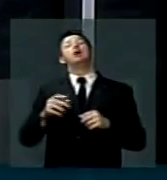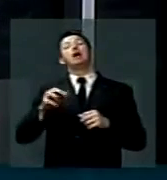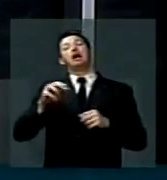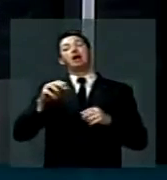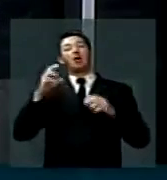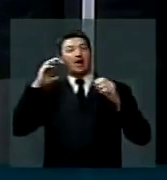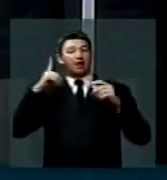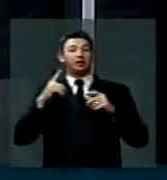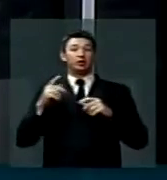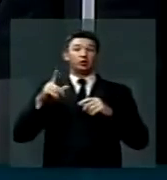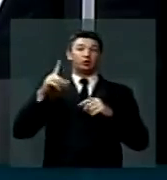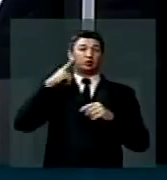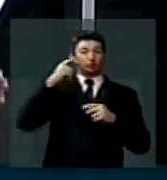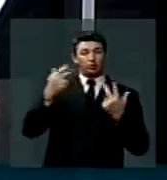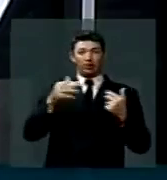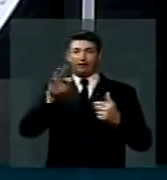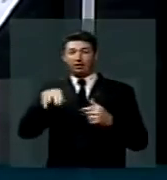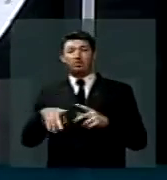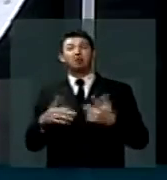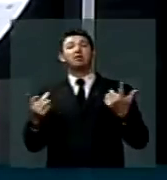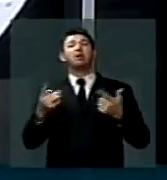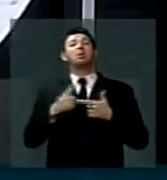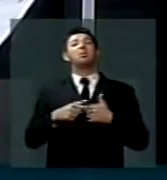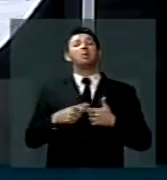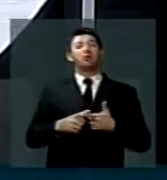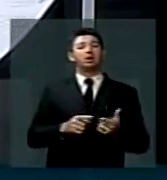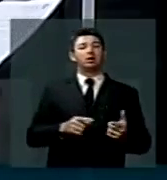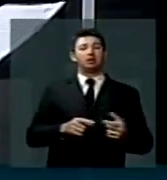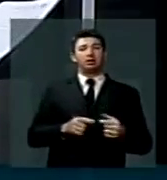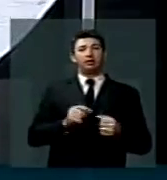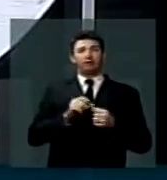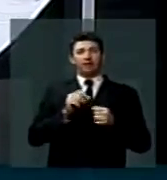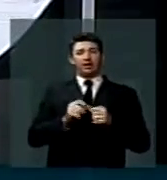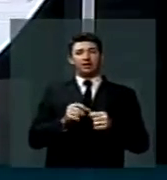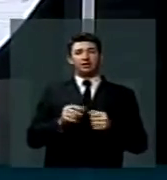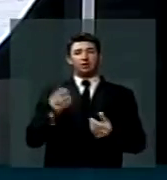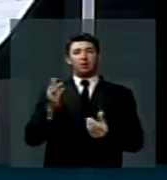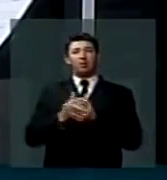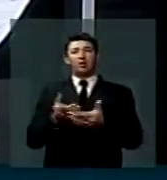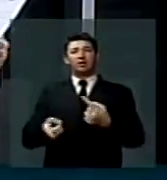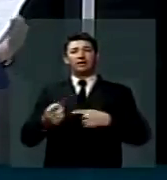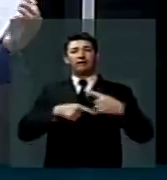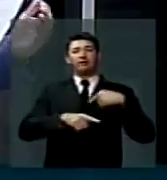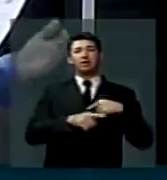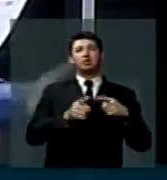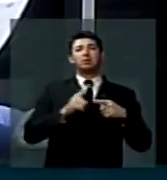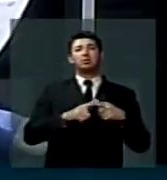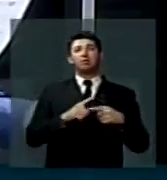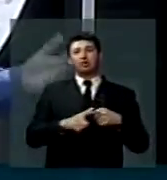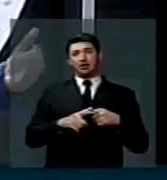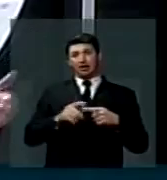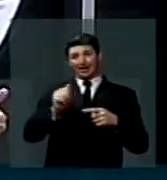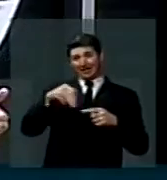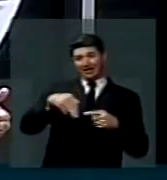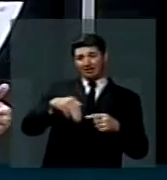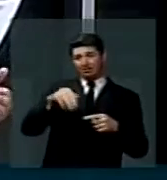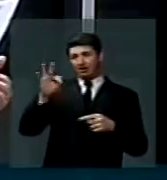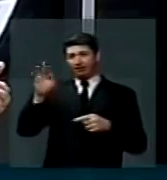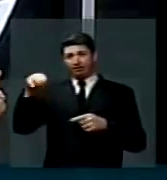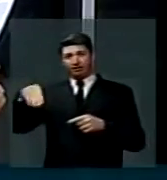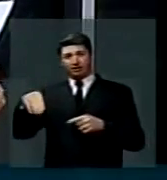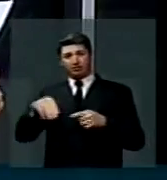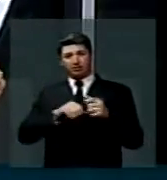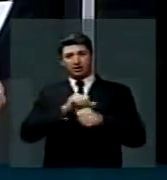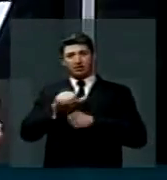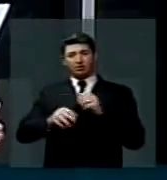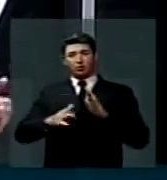sonora equivalente ao rádio FM. Por que, então, optar pelo processo inverso? Por que transformar emissoras de rádio AM e FM sem